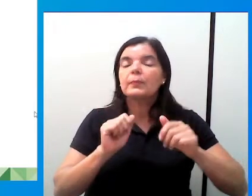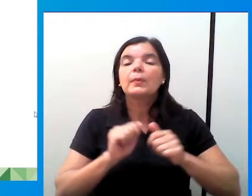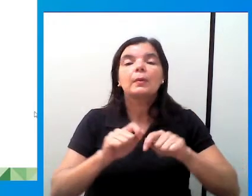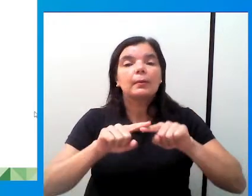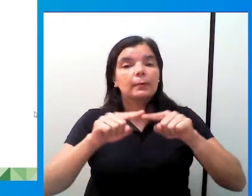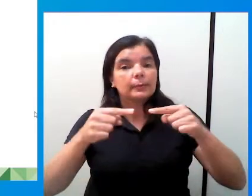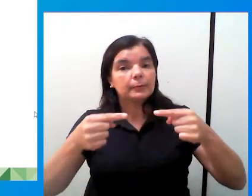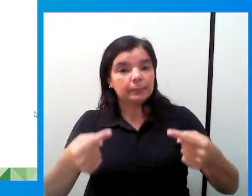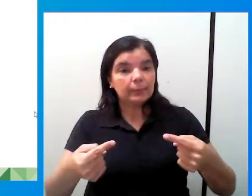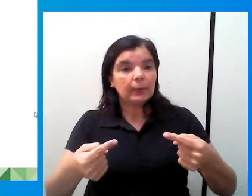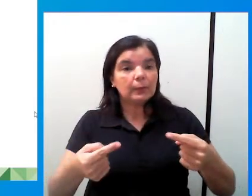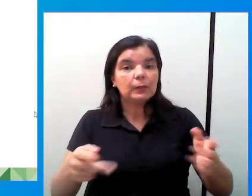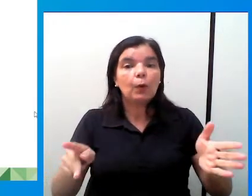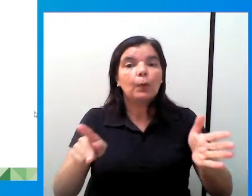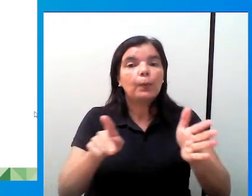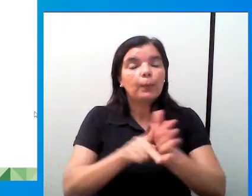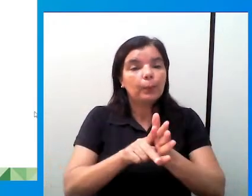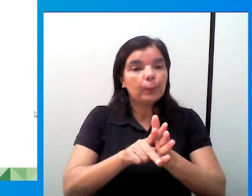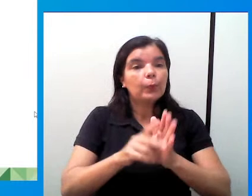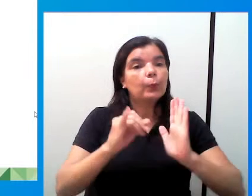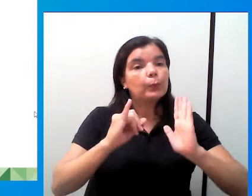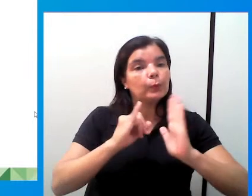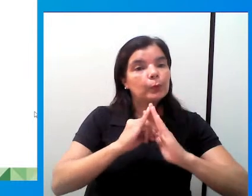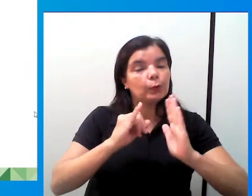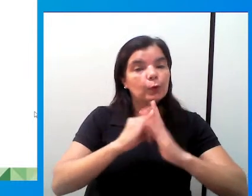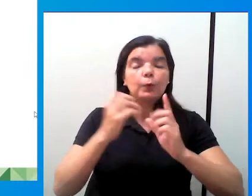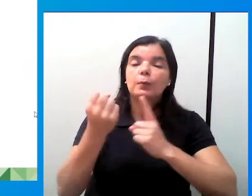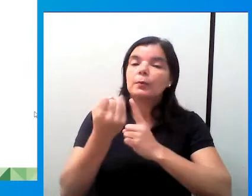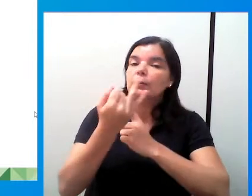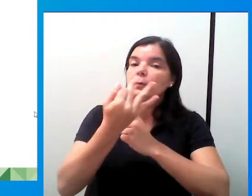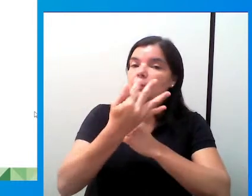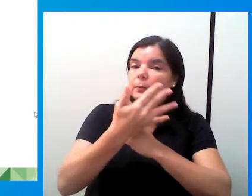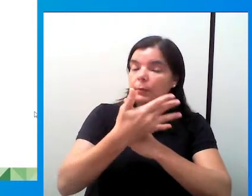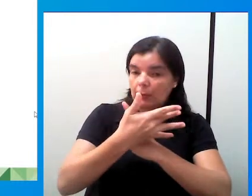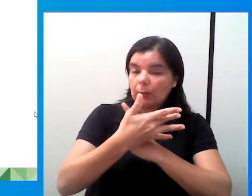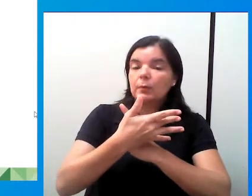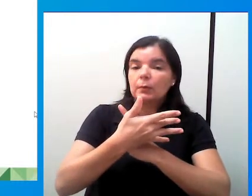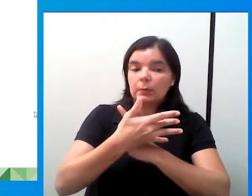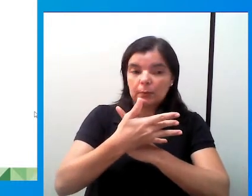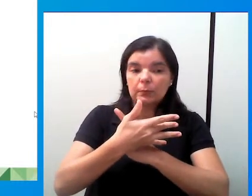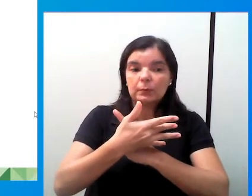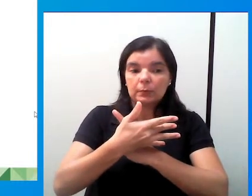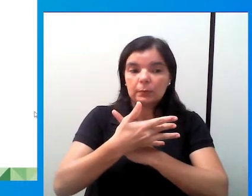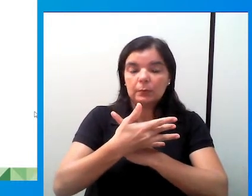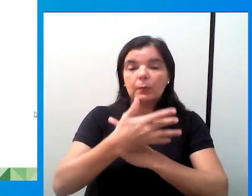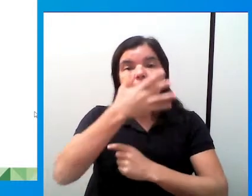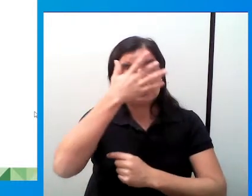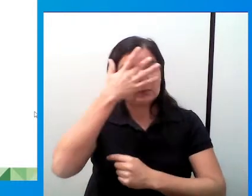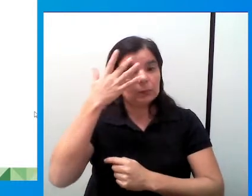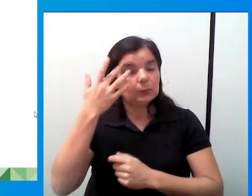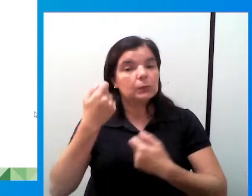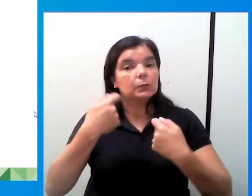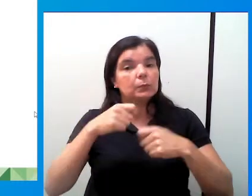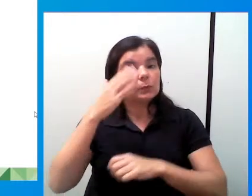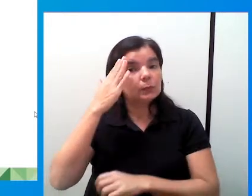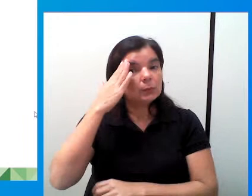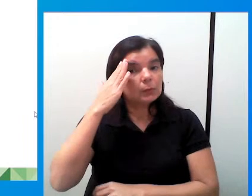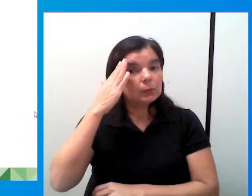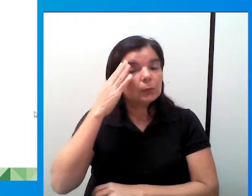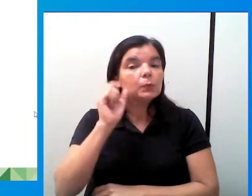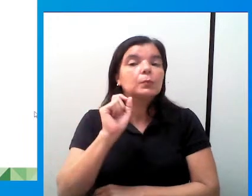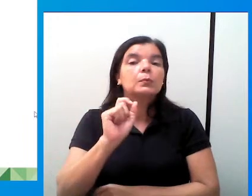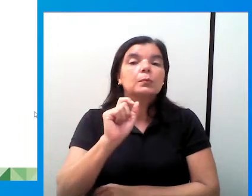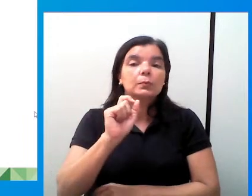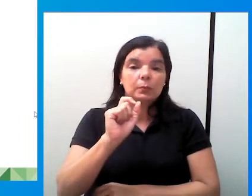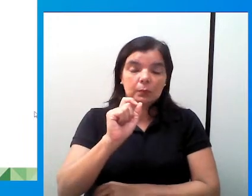desafios. A própria institucionalização da extensão, como eu já disse, é um desafio constante, as pessoas precisam entender o que é e